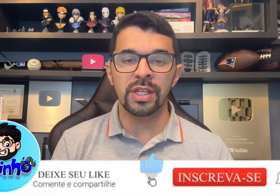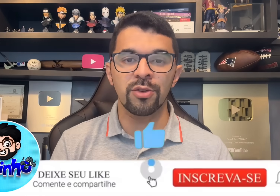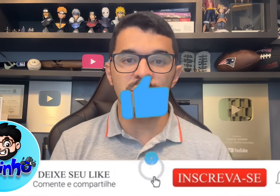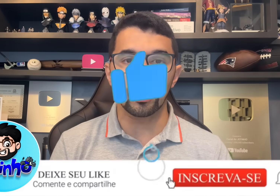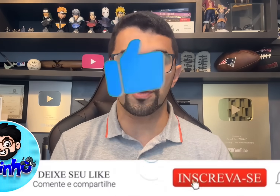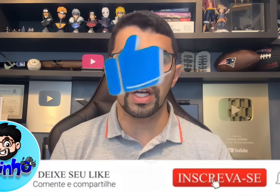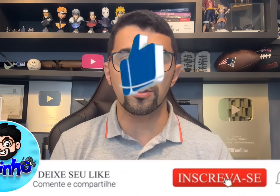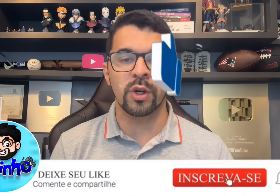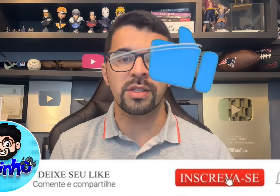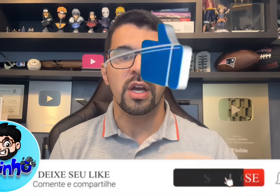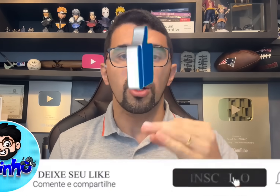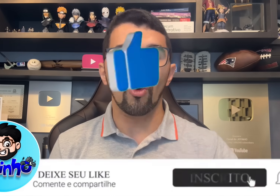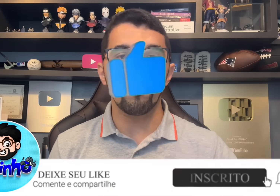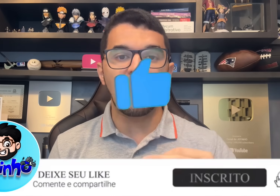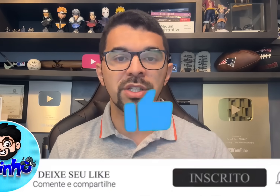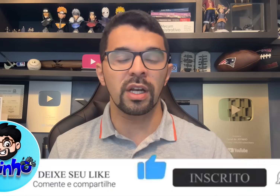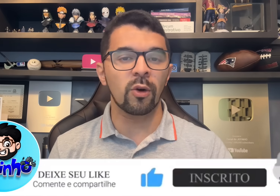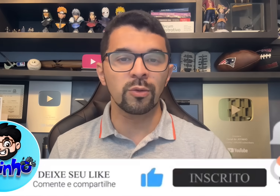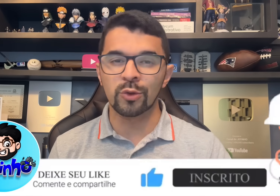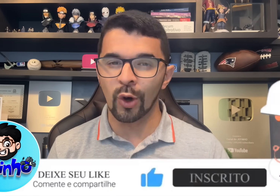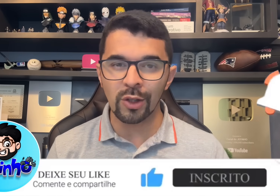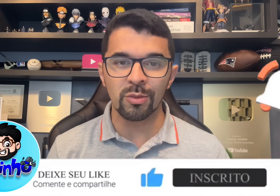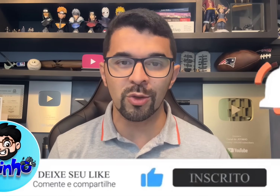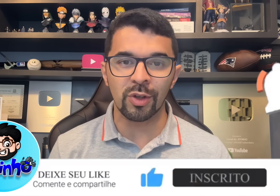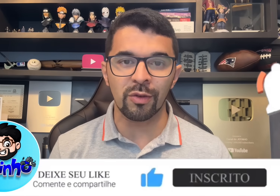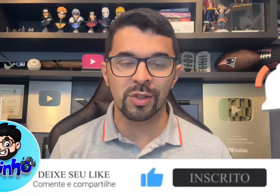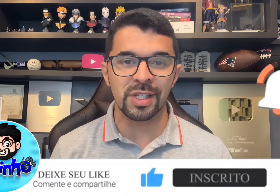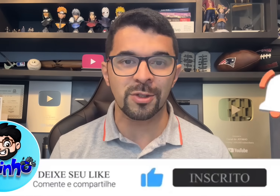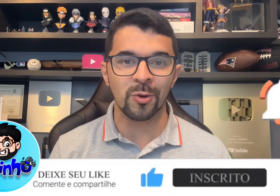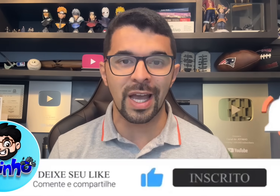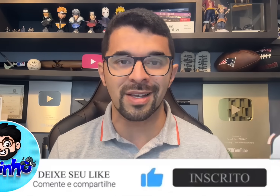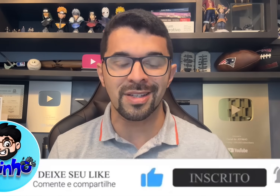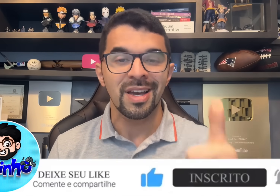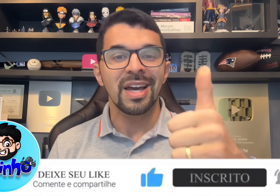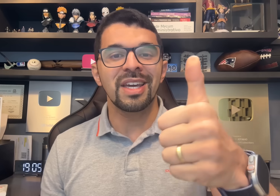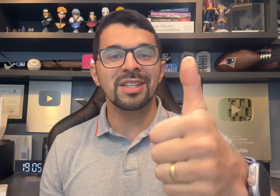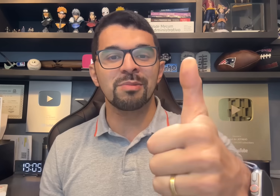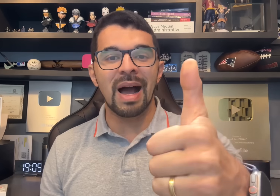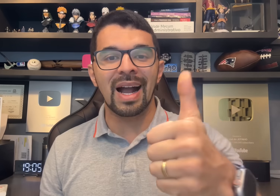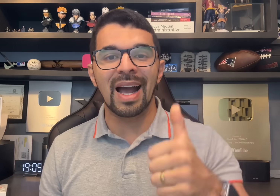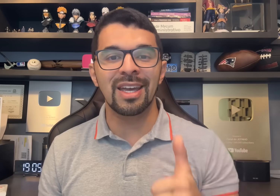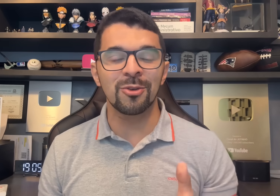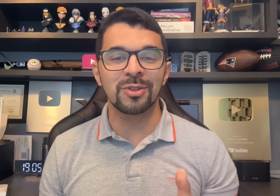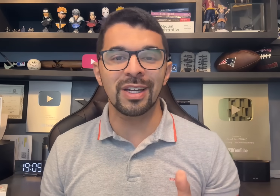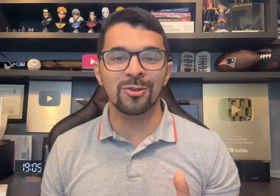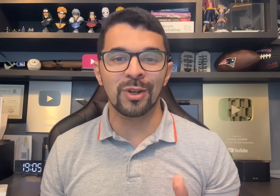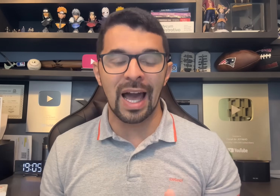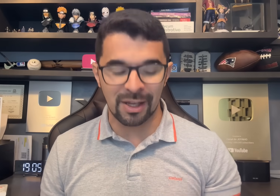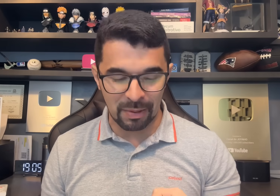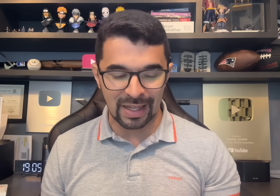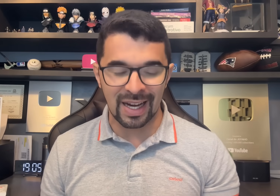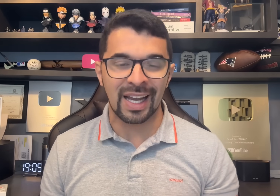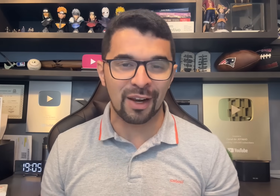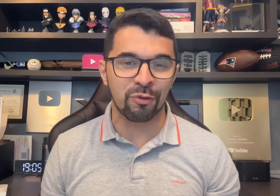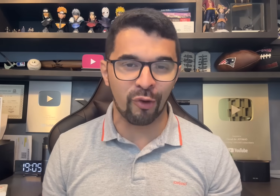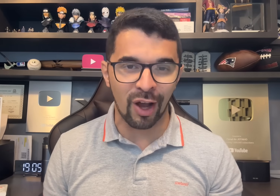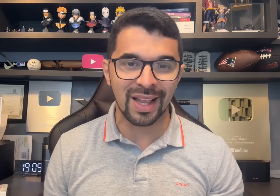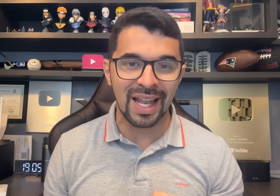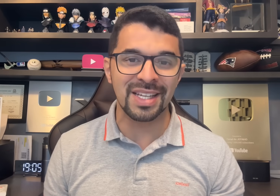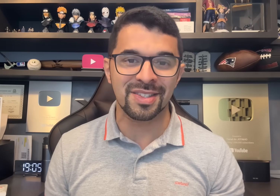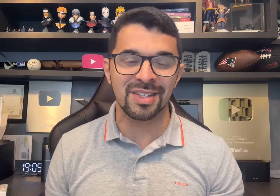ativa o sininho de notificações, compartilha com todo mundo que vocês conhecem e esmaga aí o dedo no like para dar